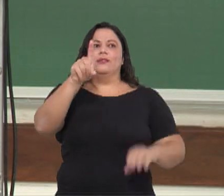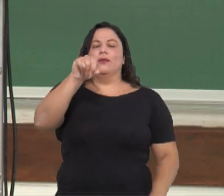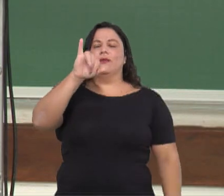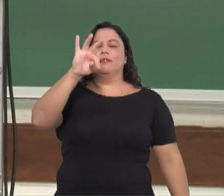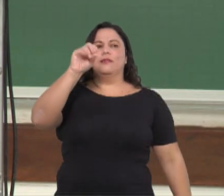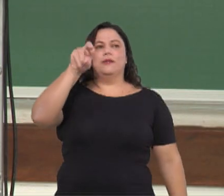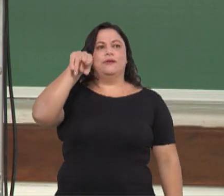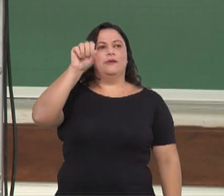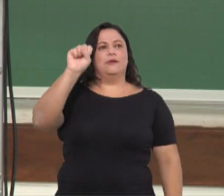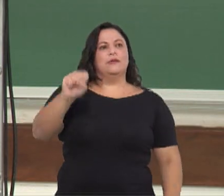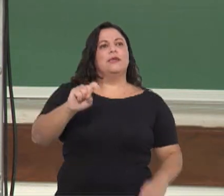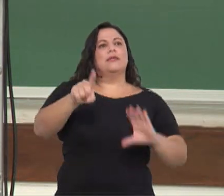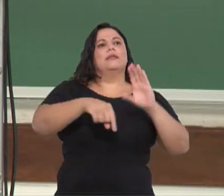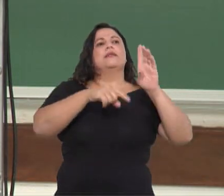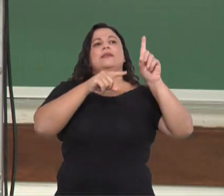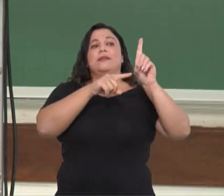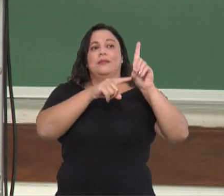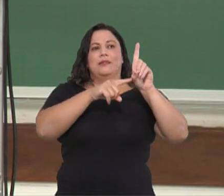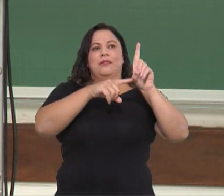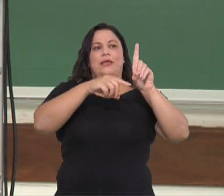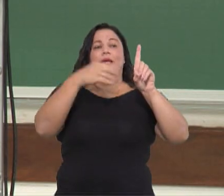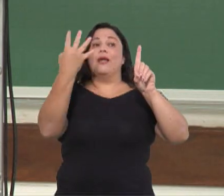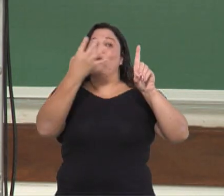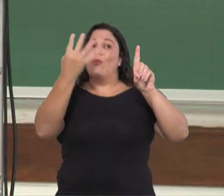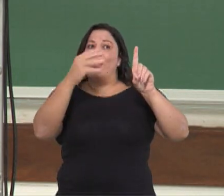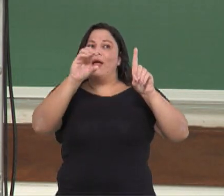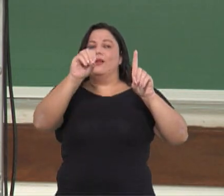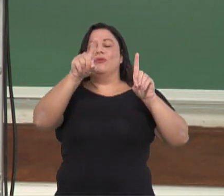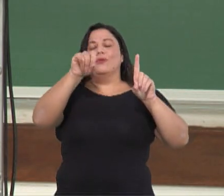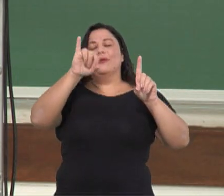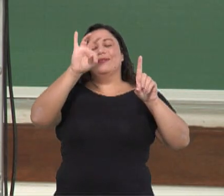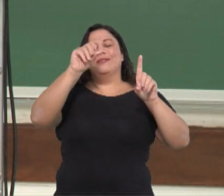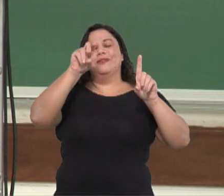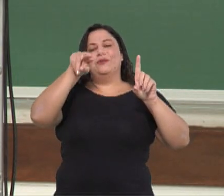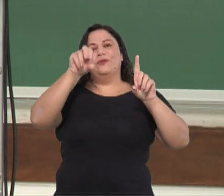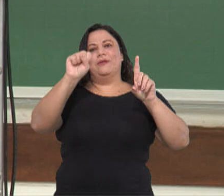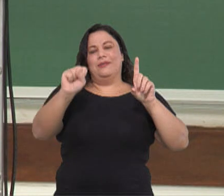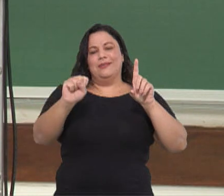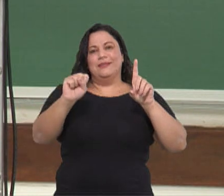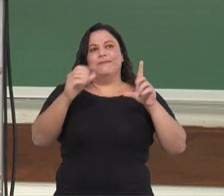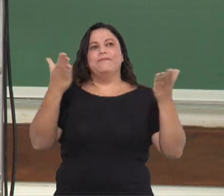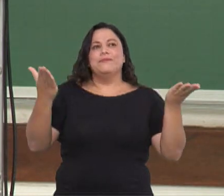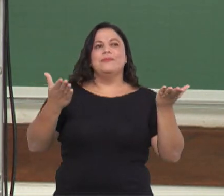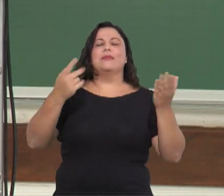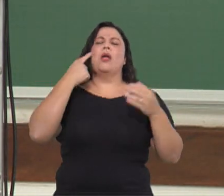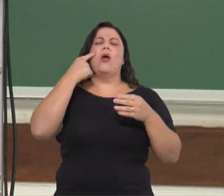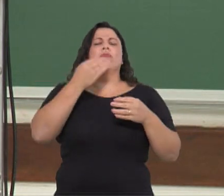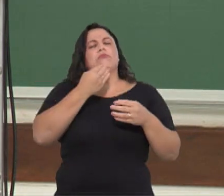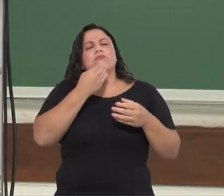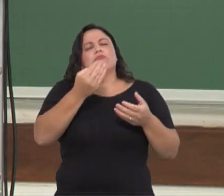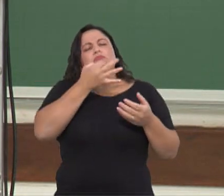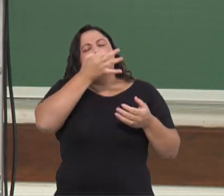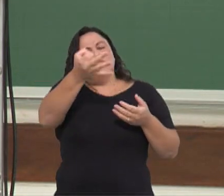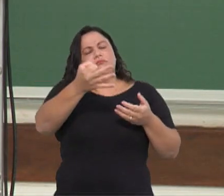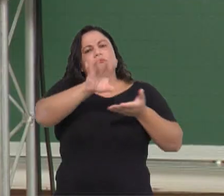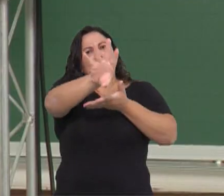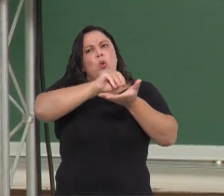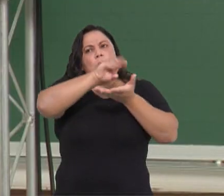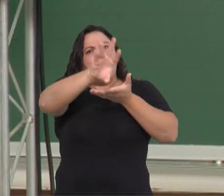períodos que nós estamos falando aqui para ficar mais fácil para vocês. Sugiro, copiem quais são